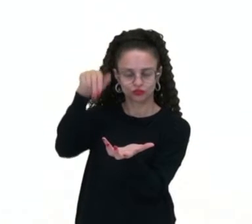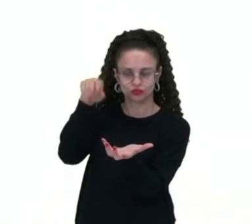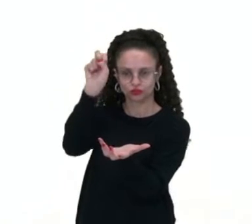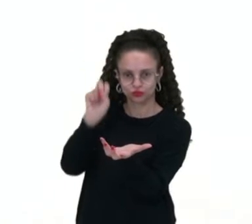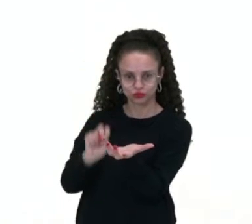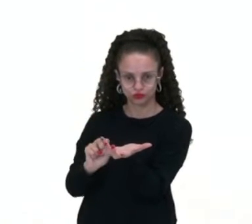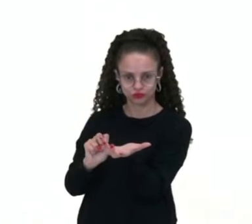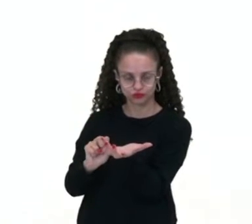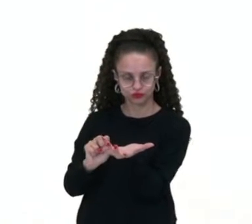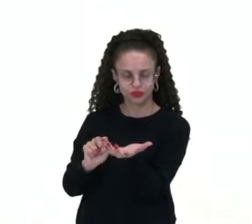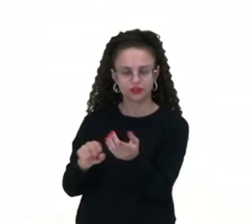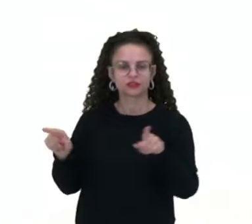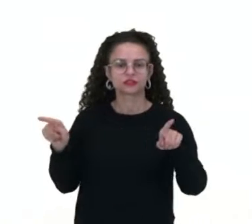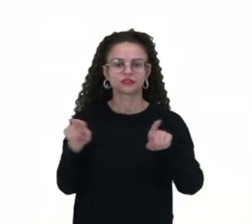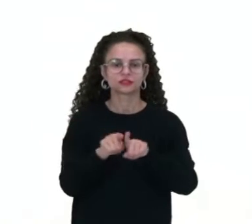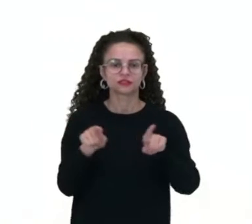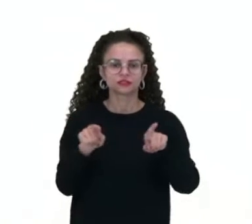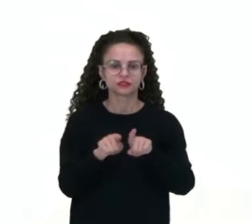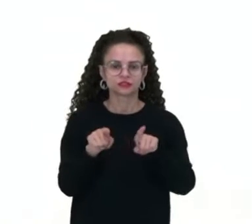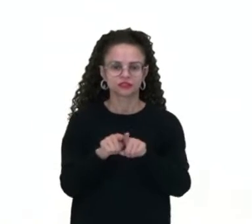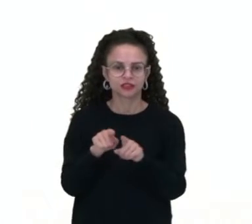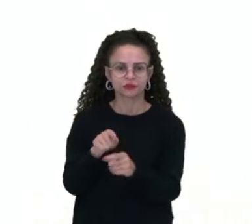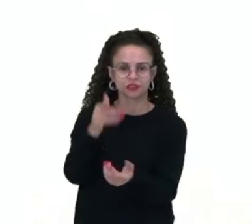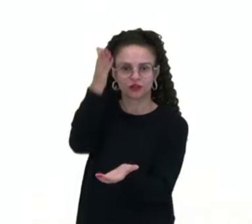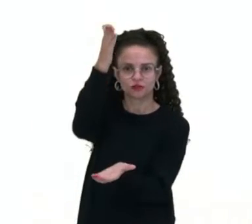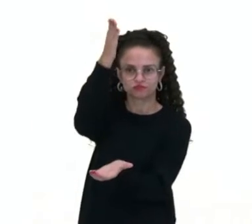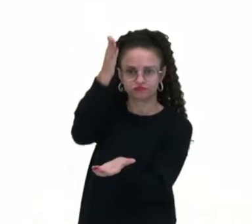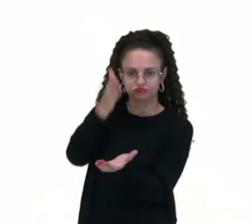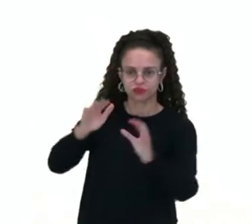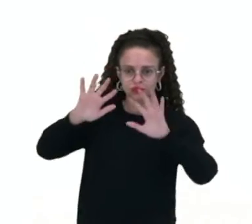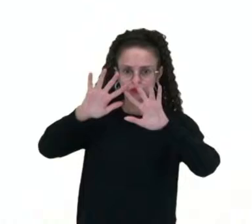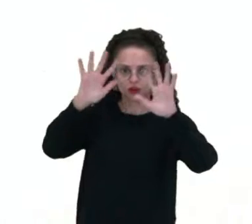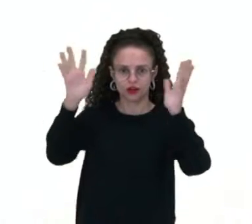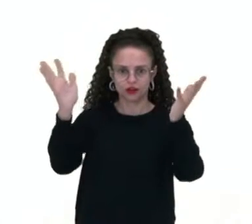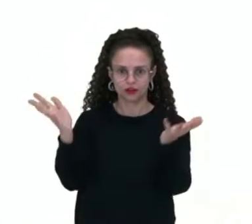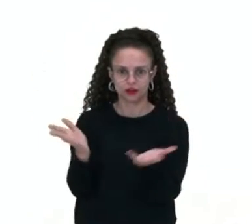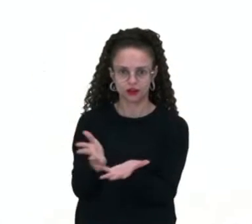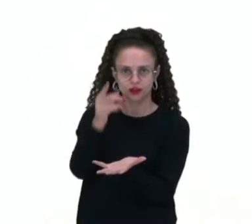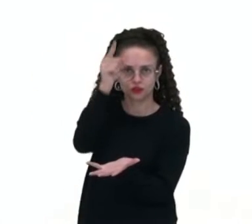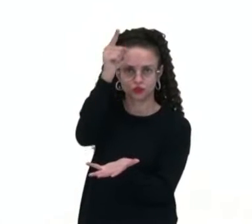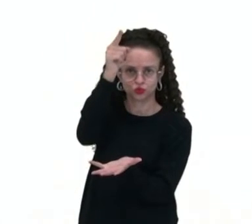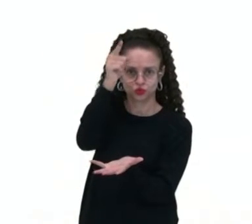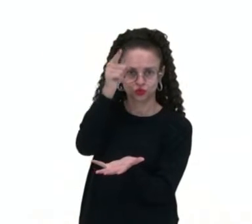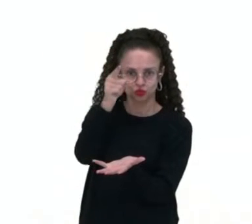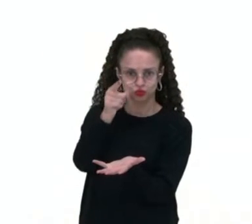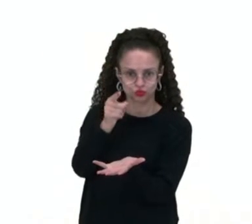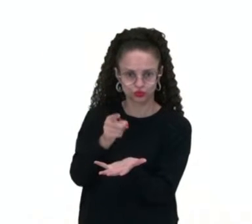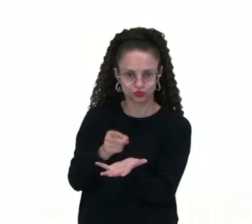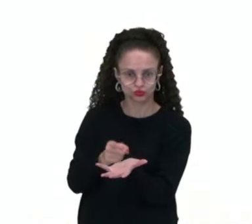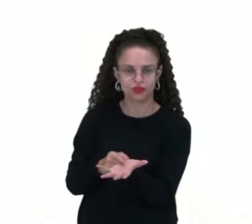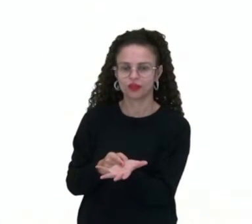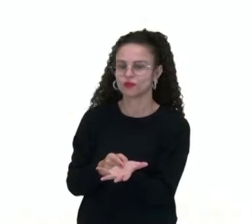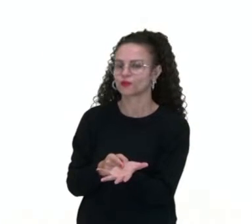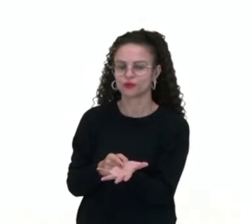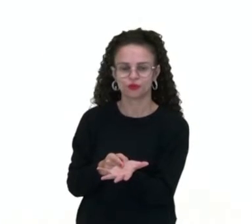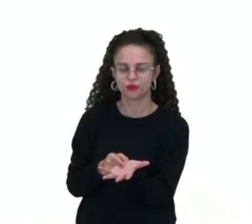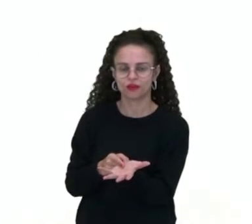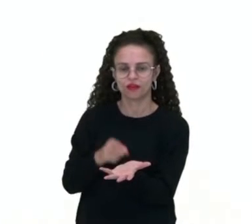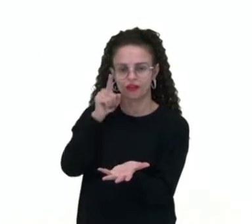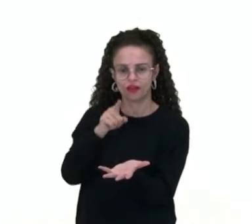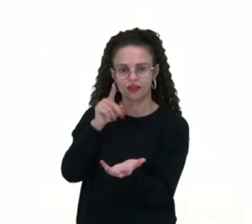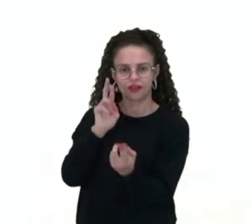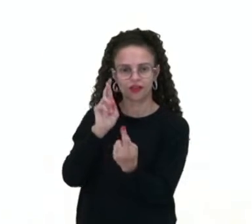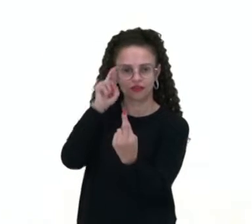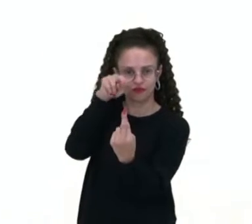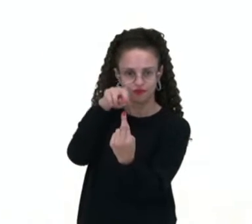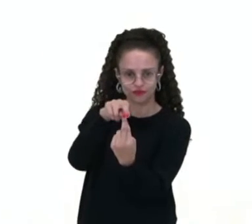hemisfério sul. Assim como também a linha do meridiano de Greenwich, que é uma linha imaginária na vertical, que dará referência